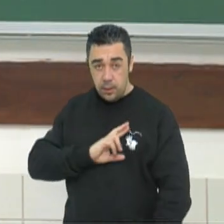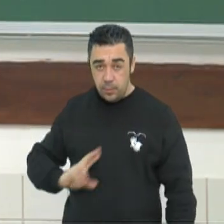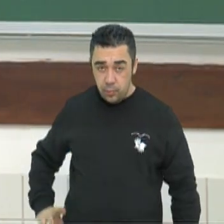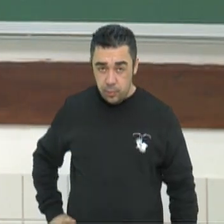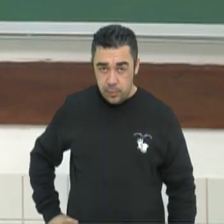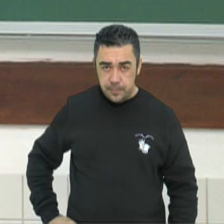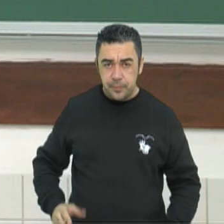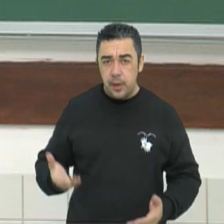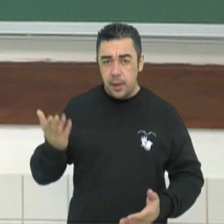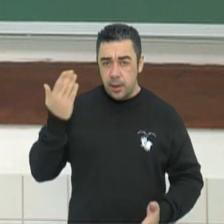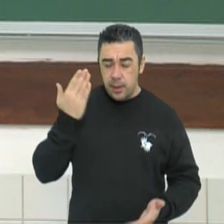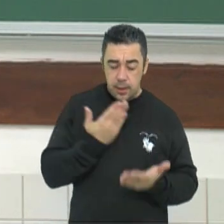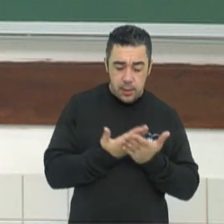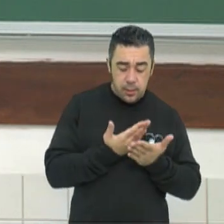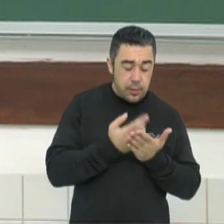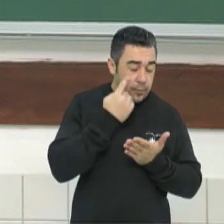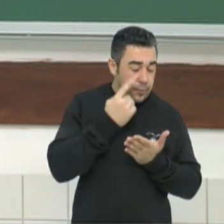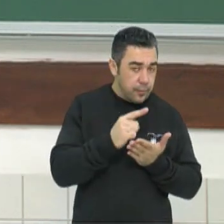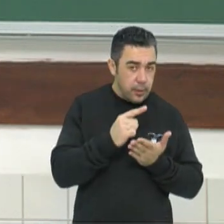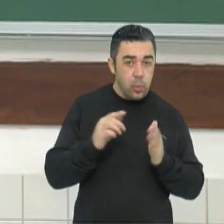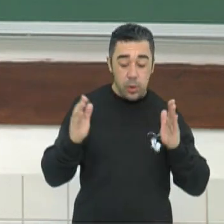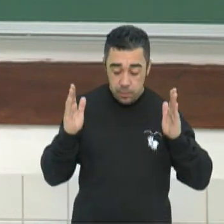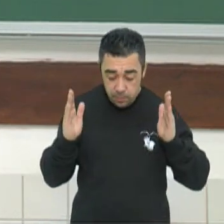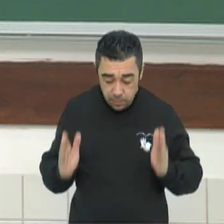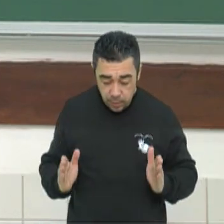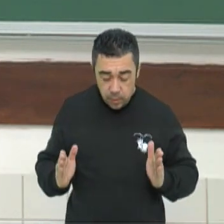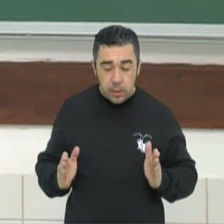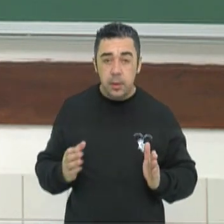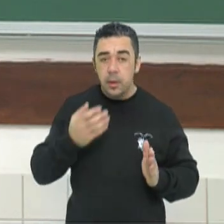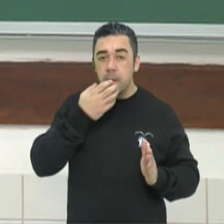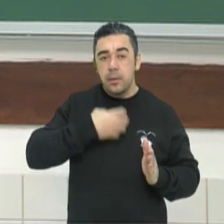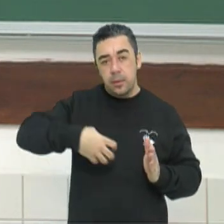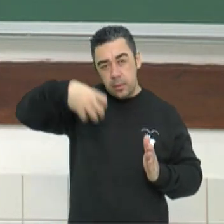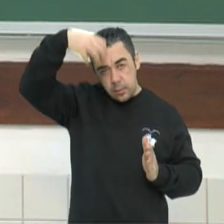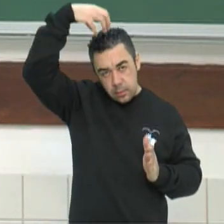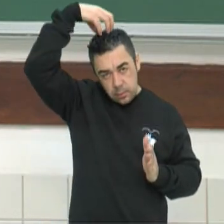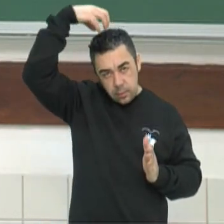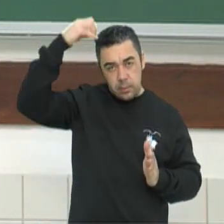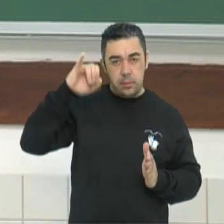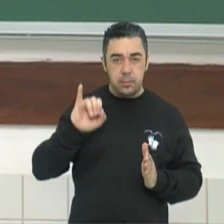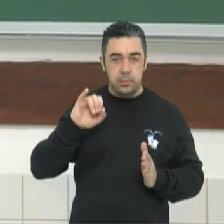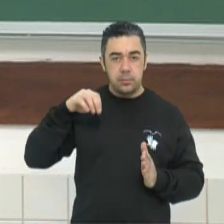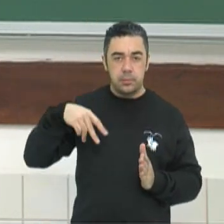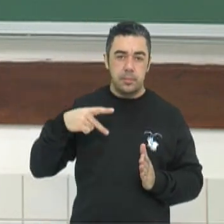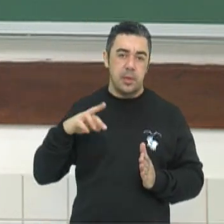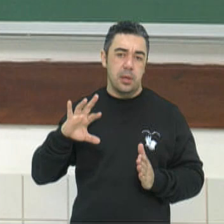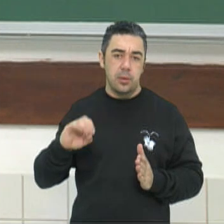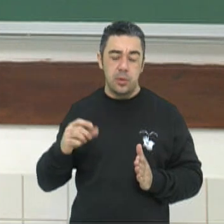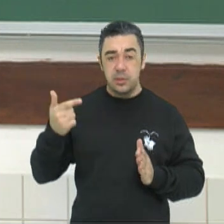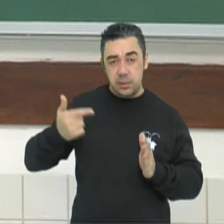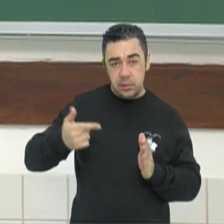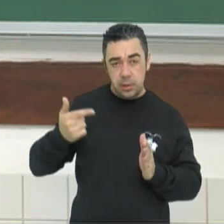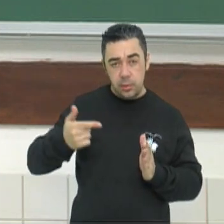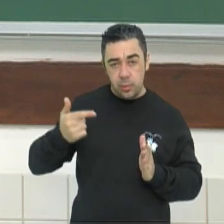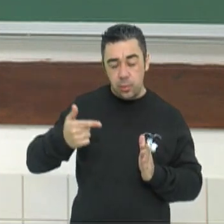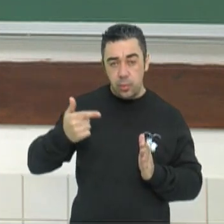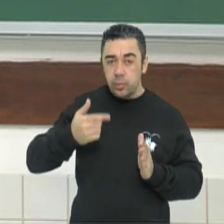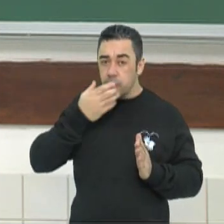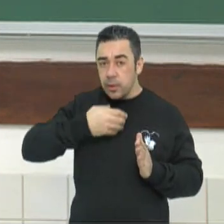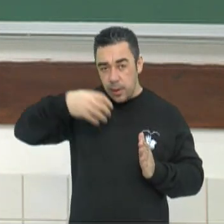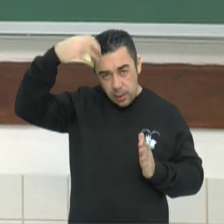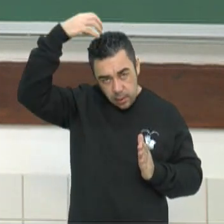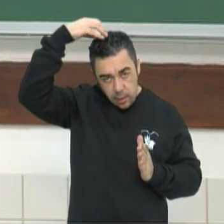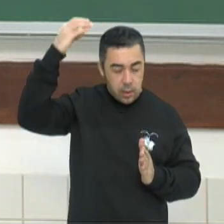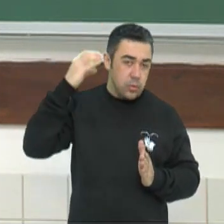aulas, analisar o quê? O período do Império Brasileiro, especialmente aqui no segundo reinado, o governo Dom Pedro II.